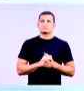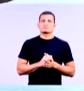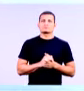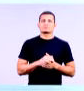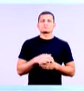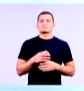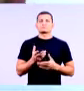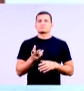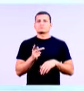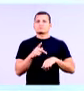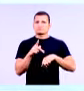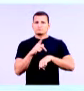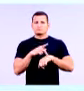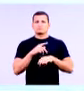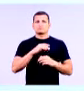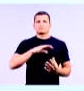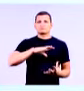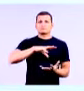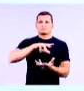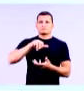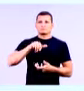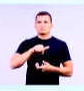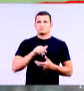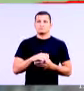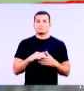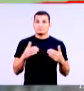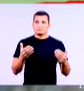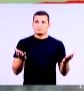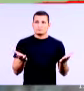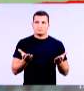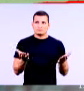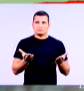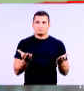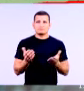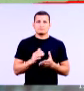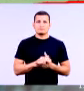no país, ou seja, no mundo. Então, vamos então agora fazer